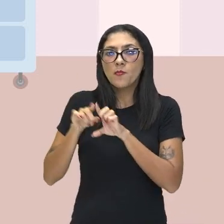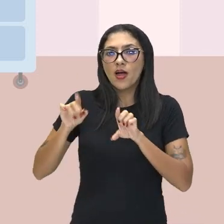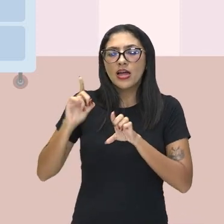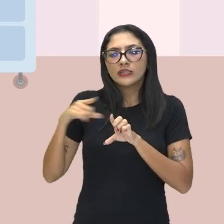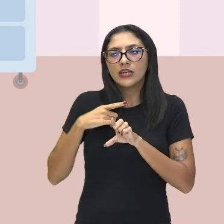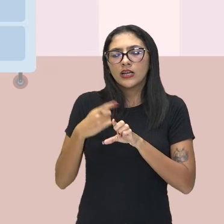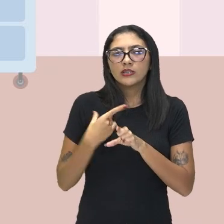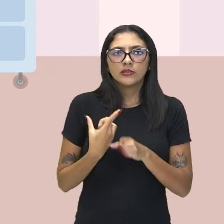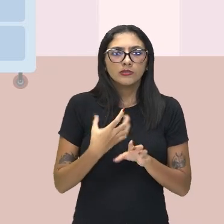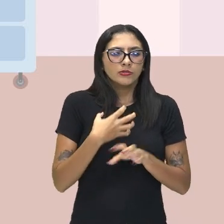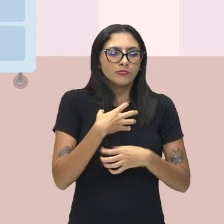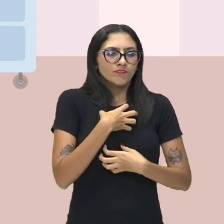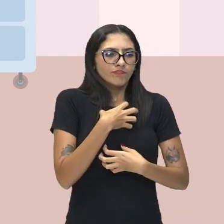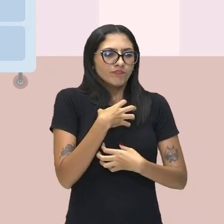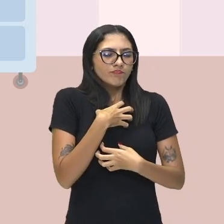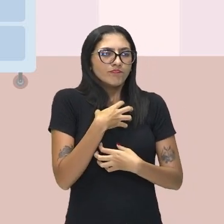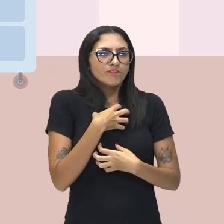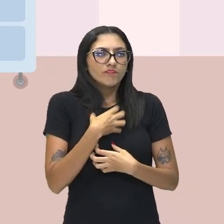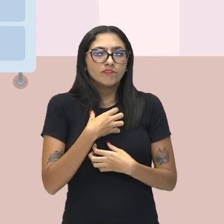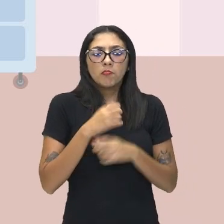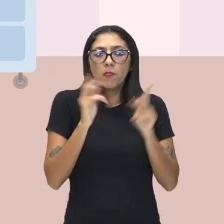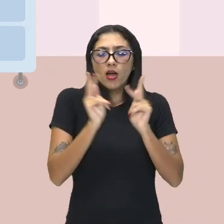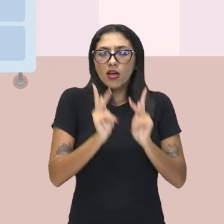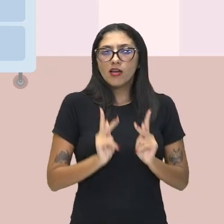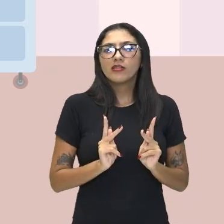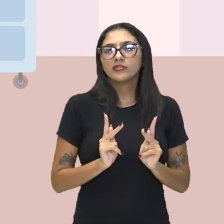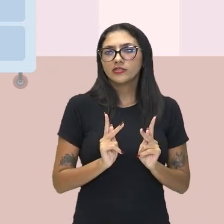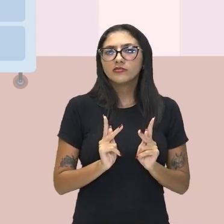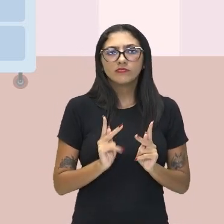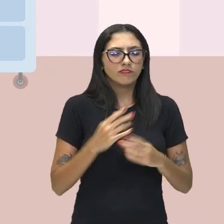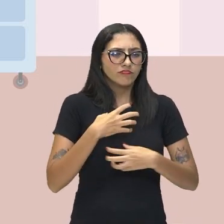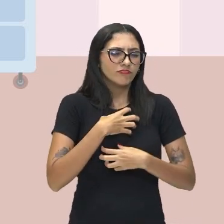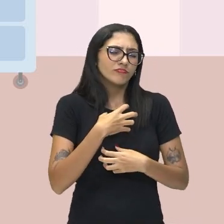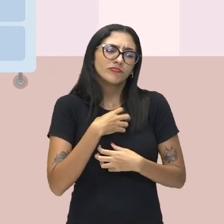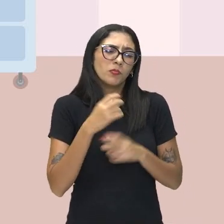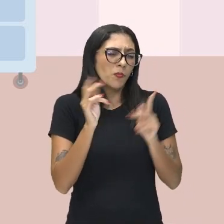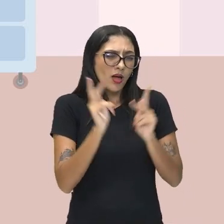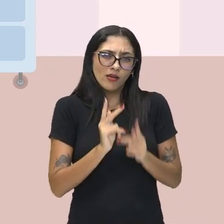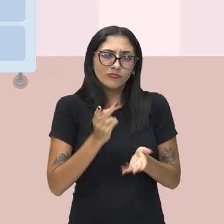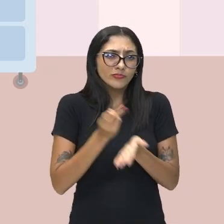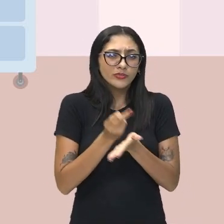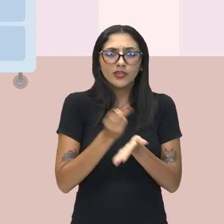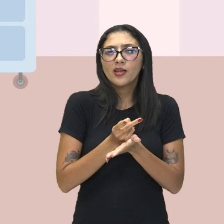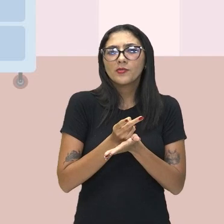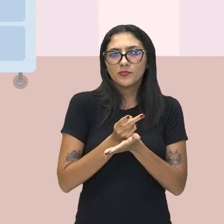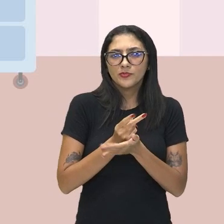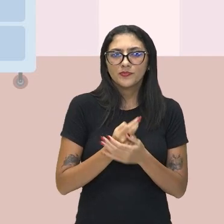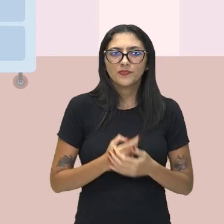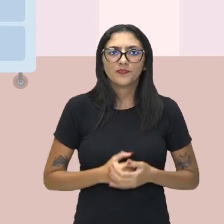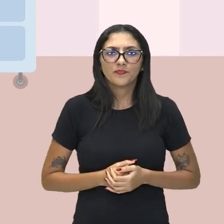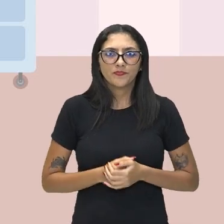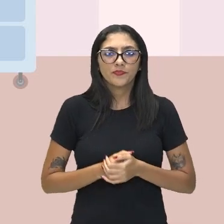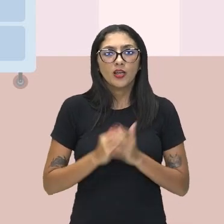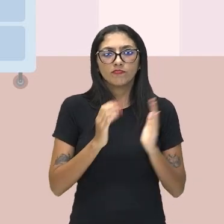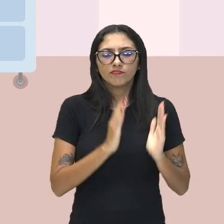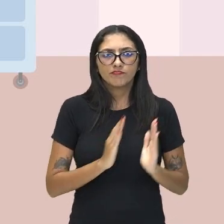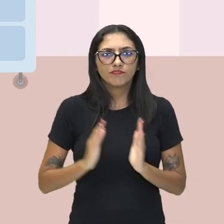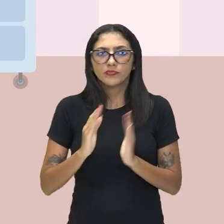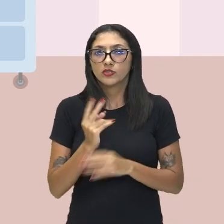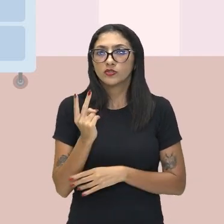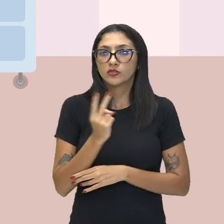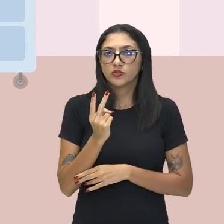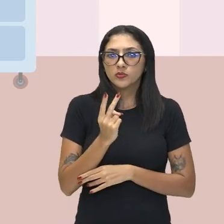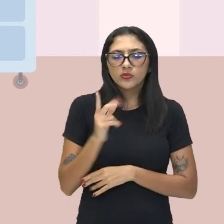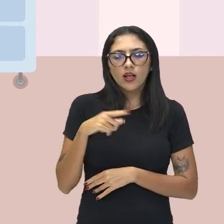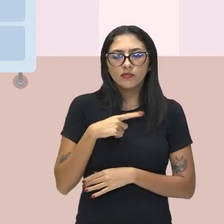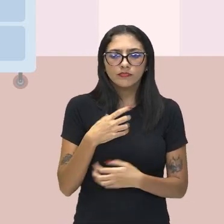o mundo. Mesmo que ela passasse o dia ali trabalhando, ela se encontrava em harmonia com o mundo, né? E aí, num segundo momento, ela passa a